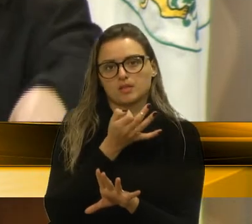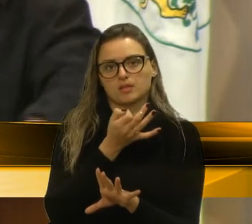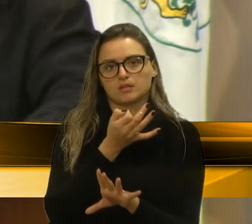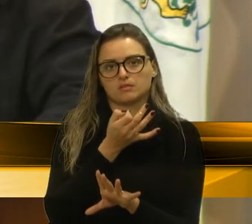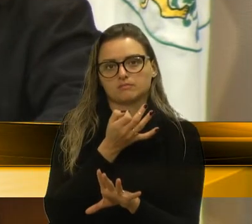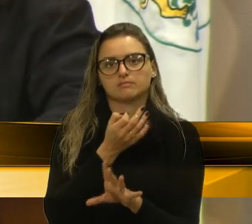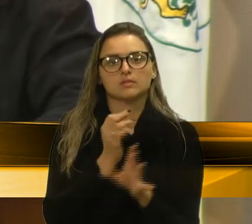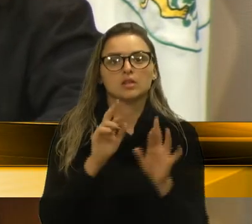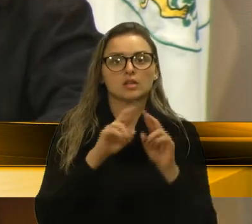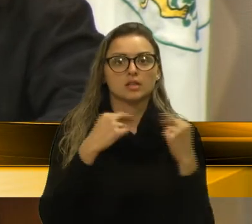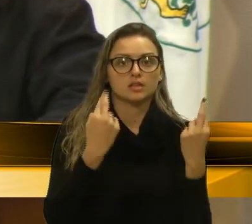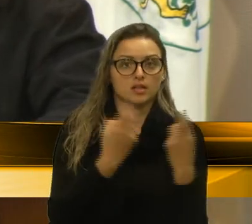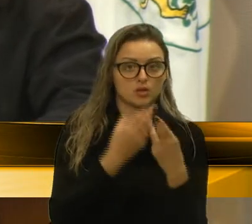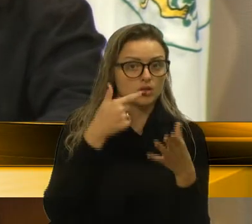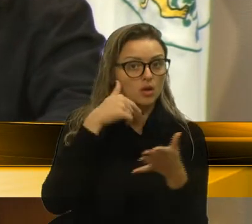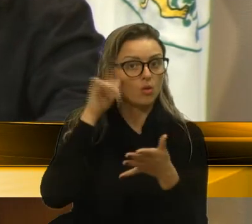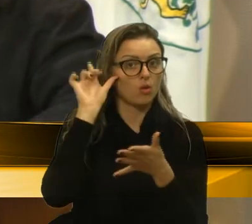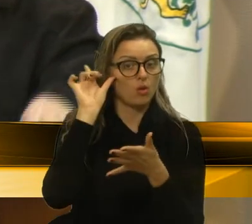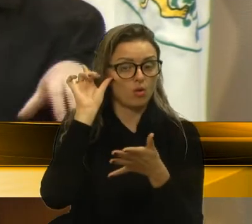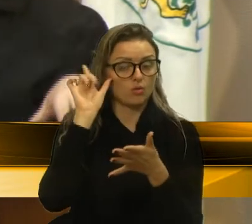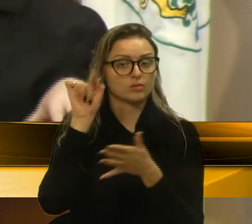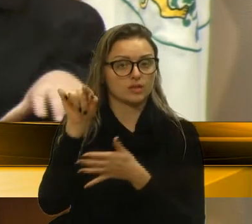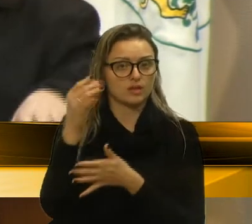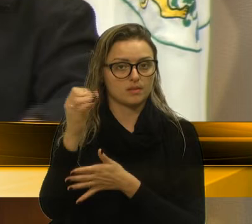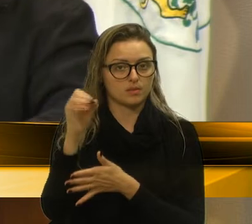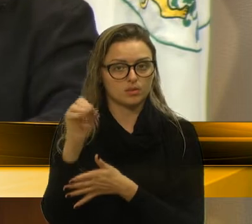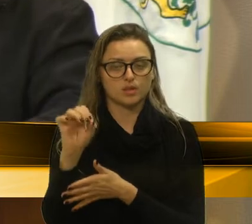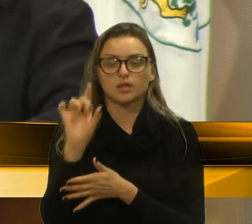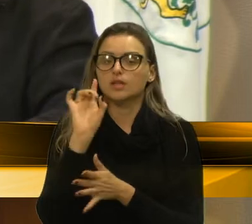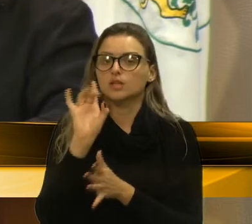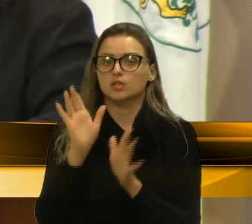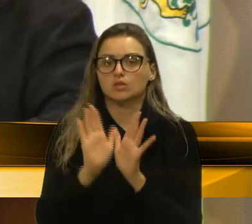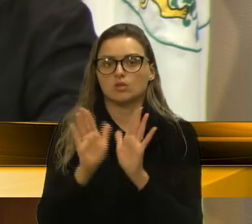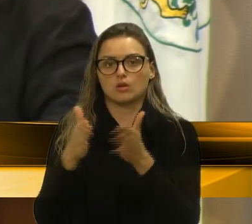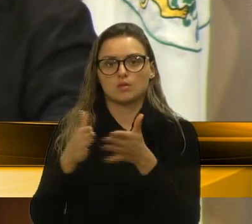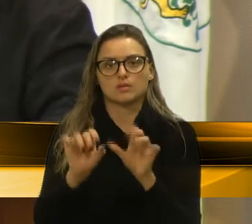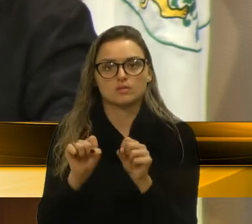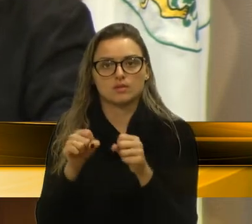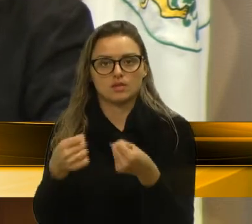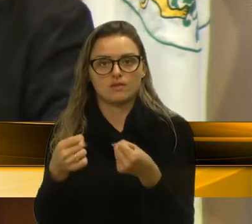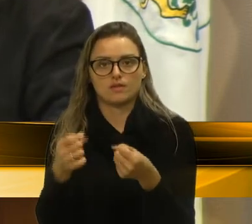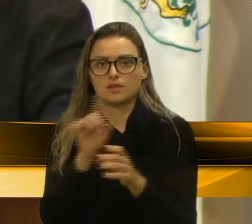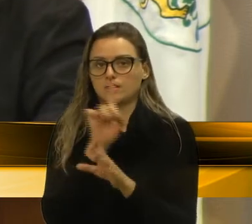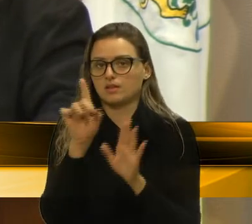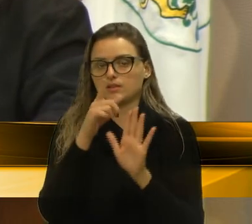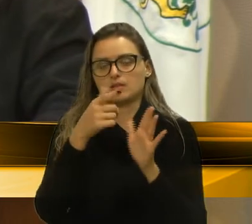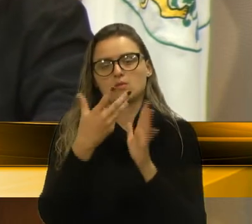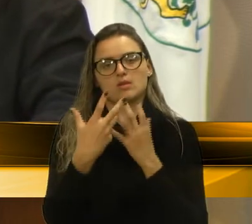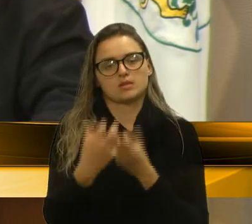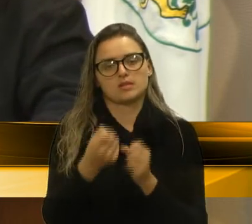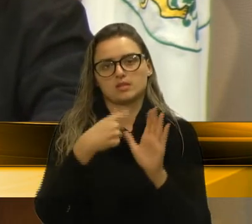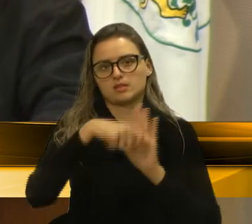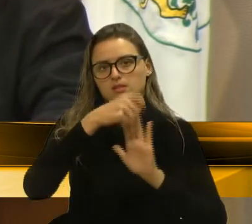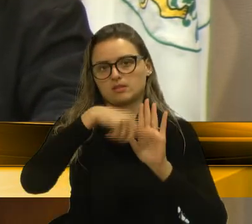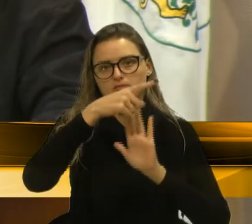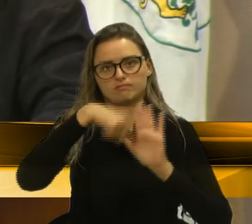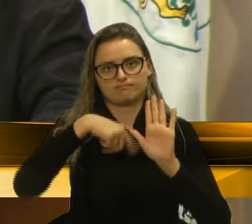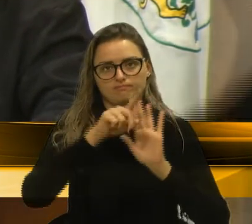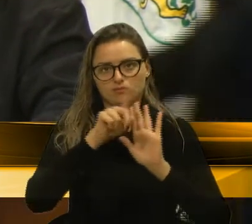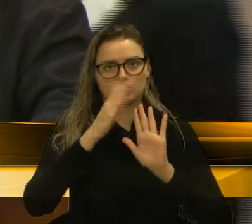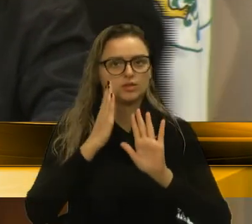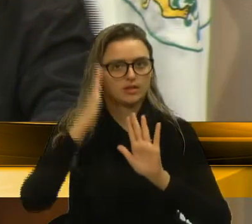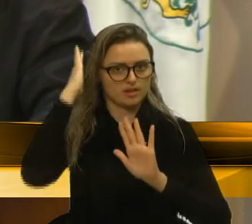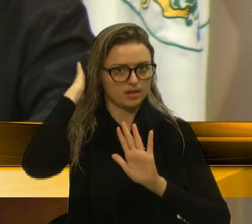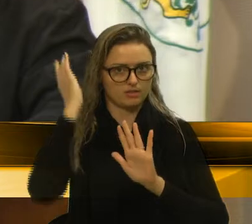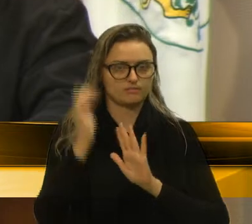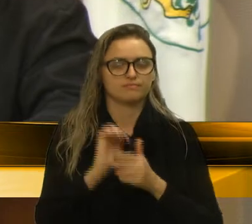partir da reunião de ontem, a não ser a nível da comissão, defendermos a derrubada do veto, né?